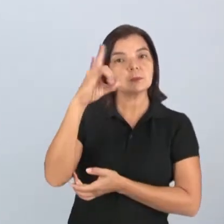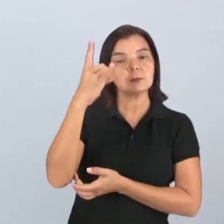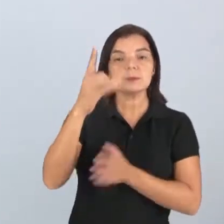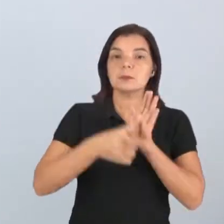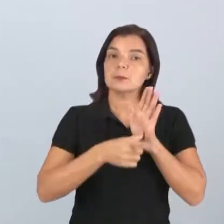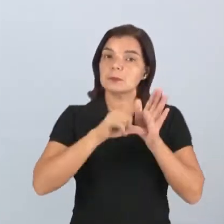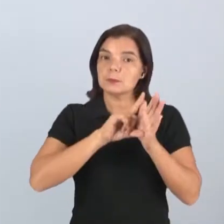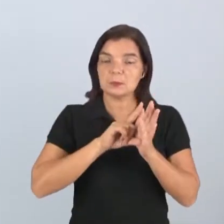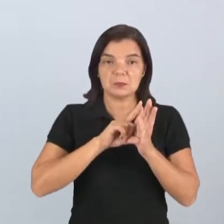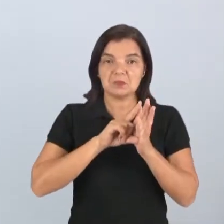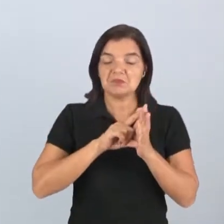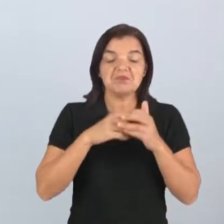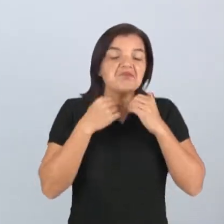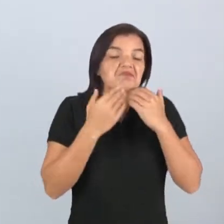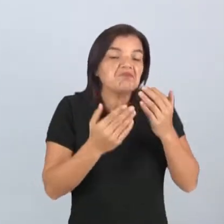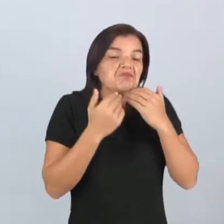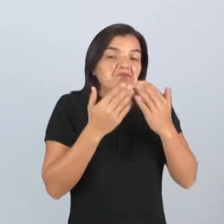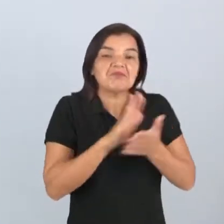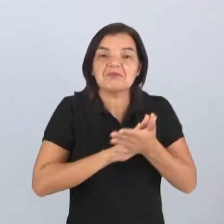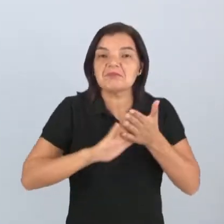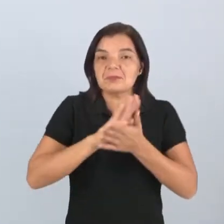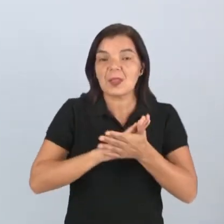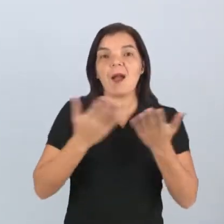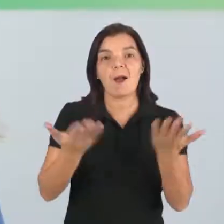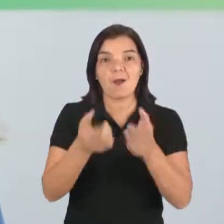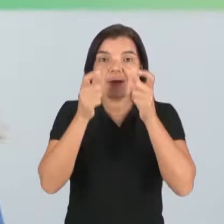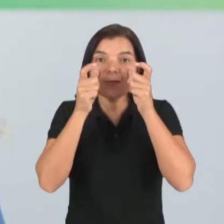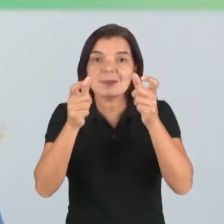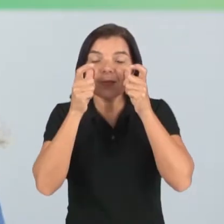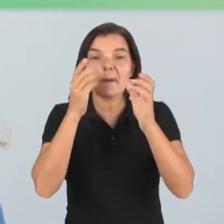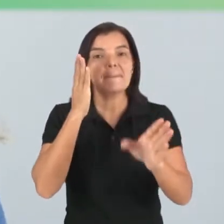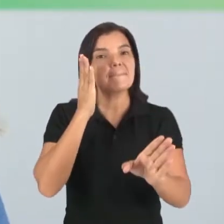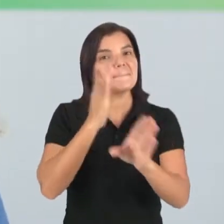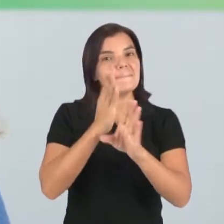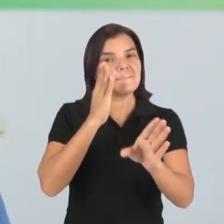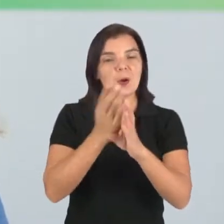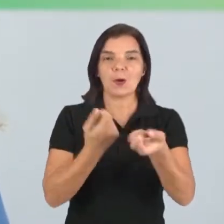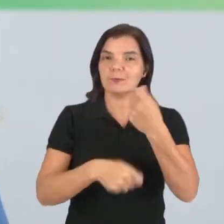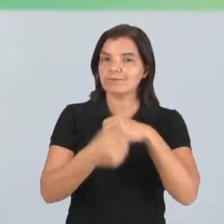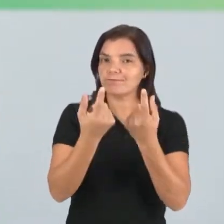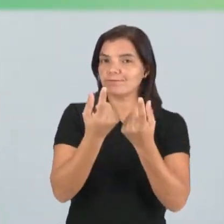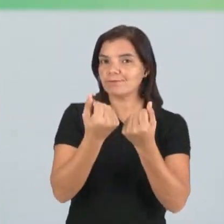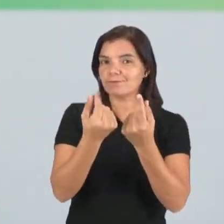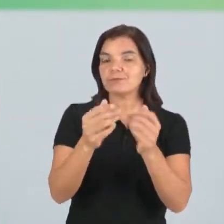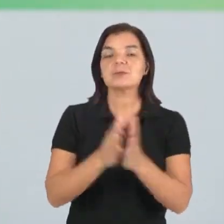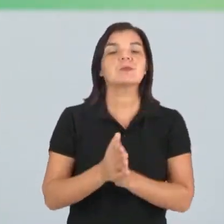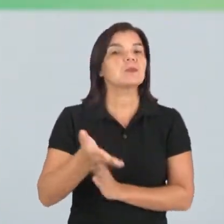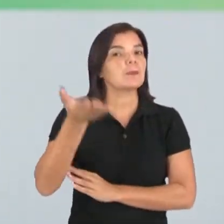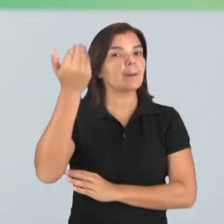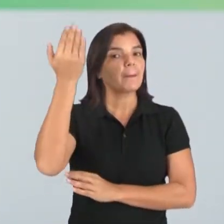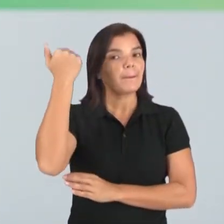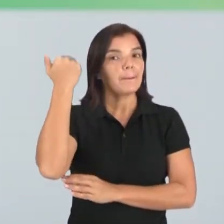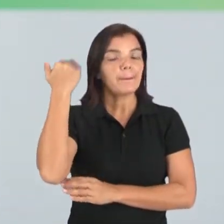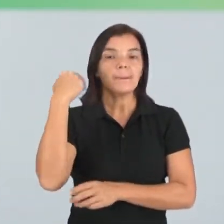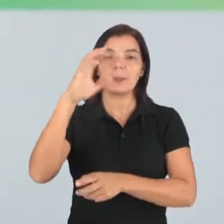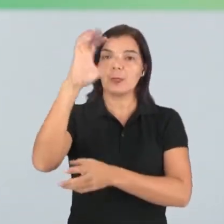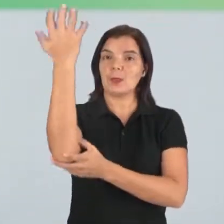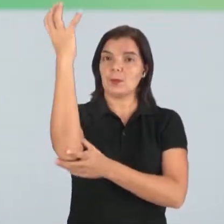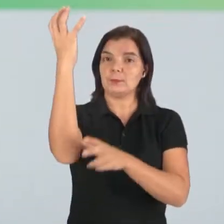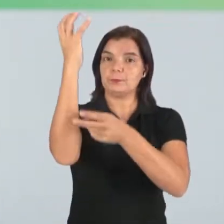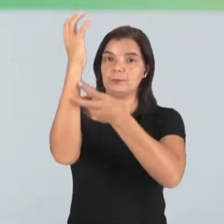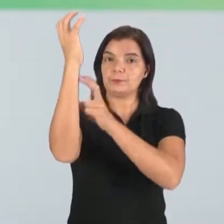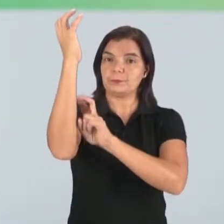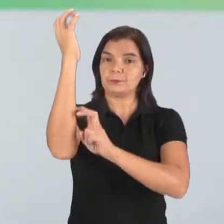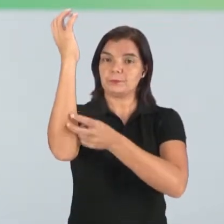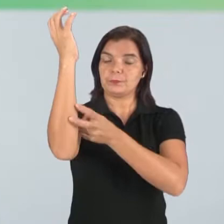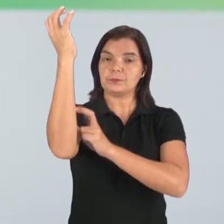antes não fazia questão do território, passou a se interessar devido a esse potencial econômico. Então, naquela época, a borracha que era extraída, ou o